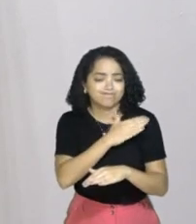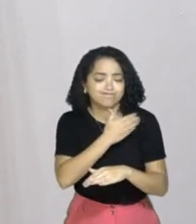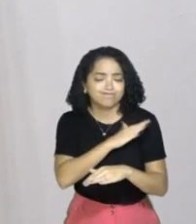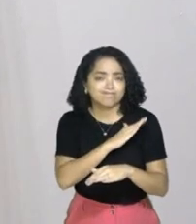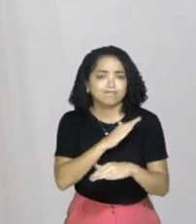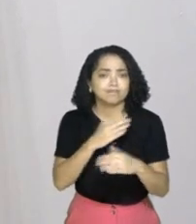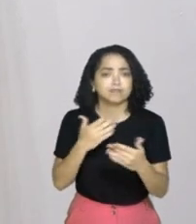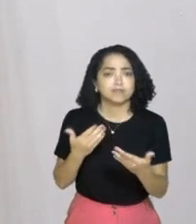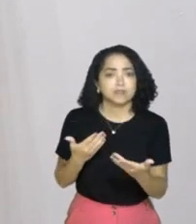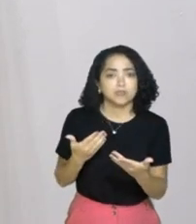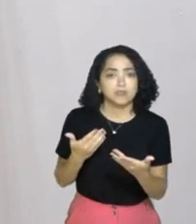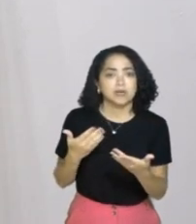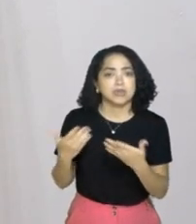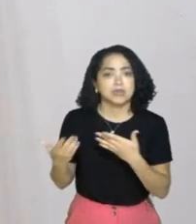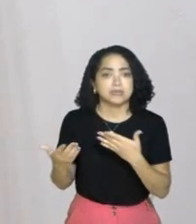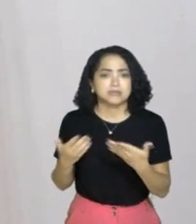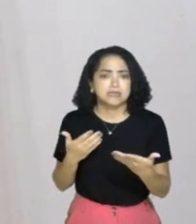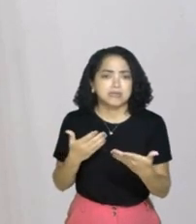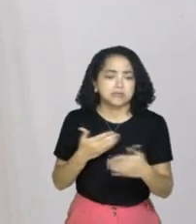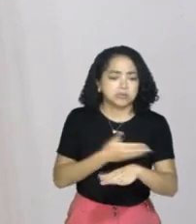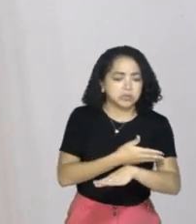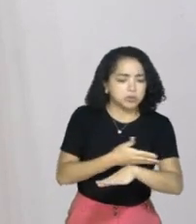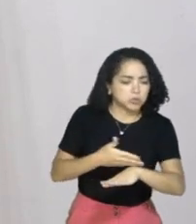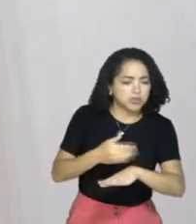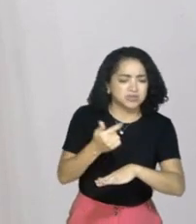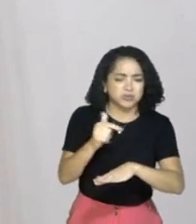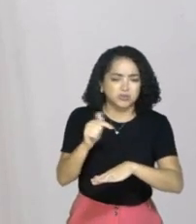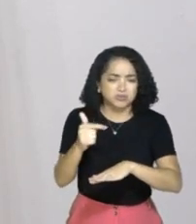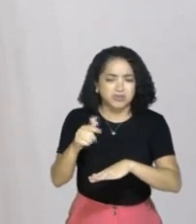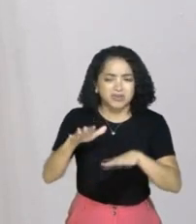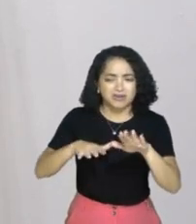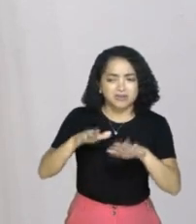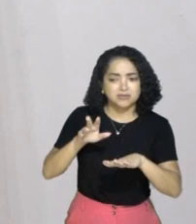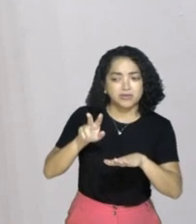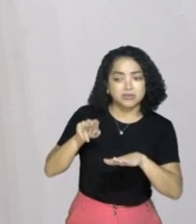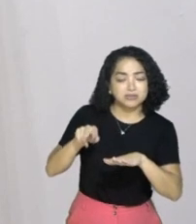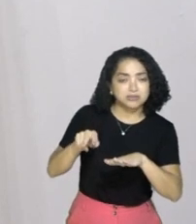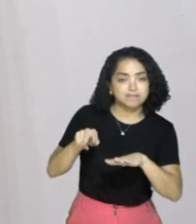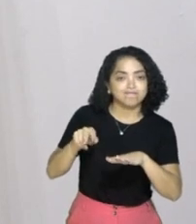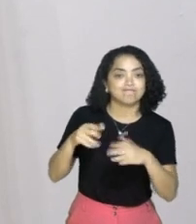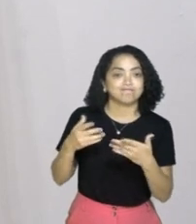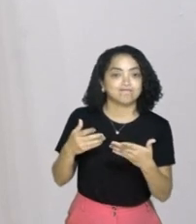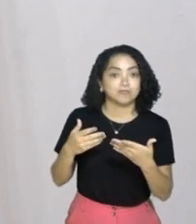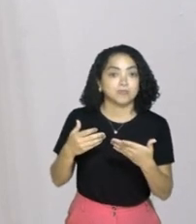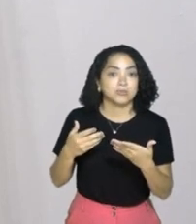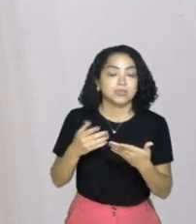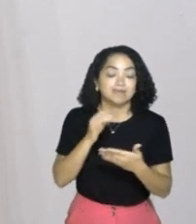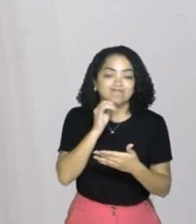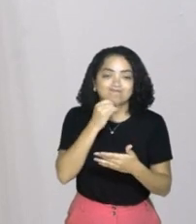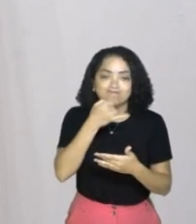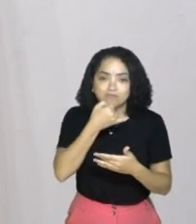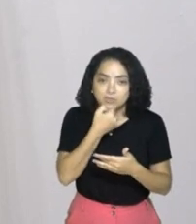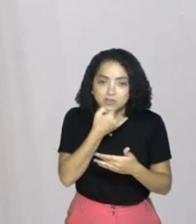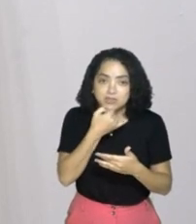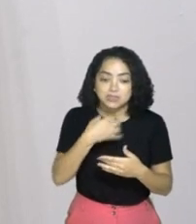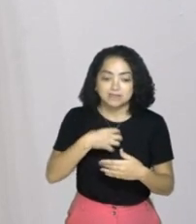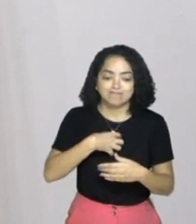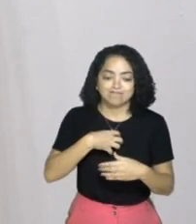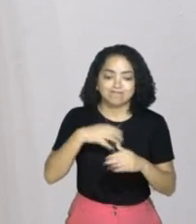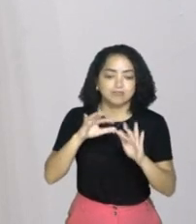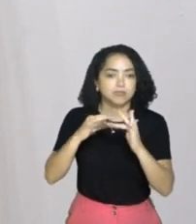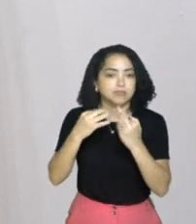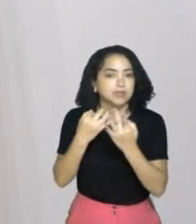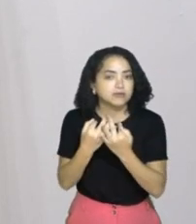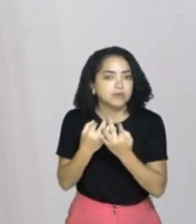pessoas até como de má educação por situações do próprio autismo o que causa tristeza para as mães e para os